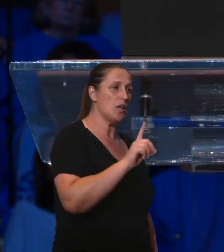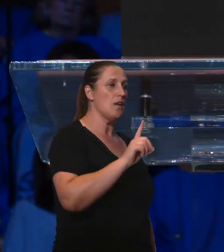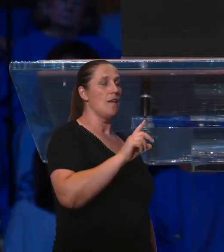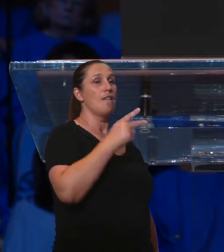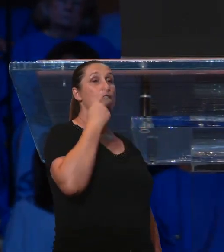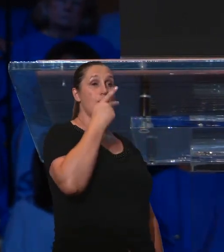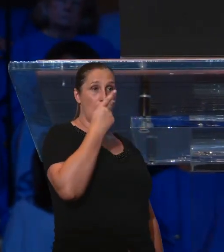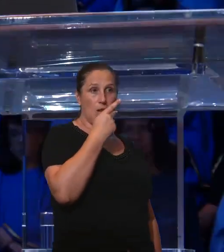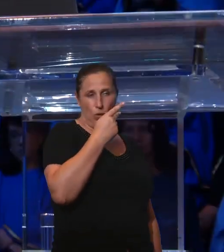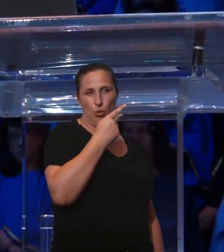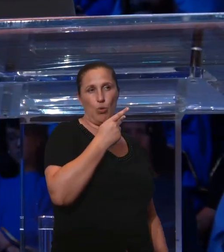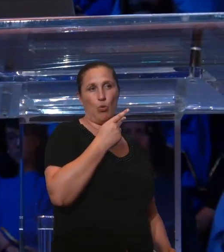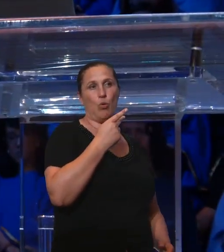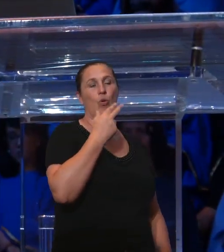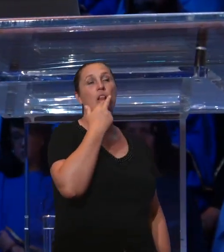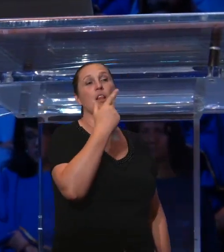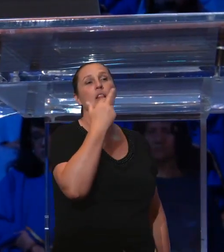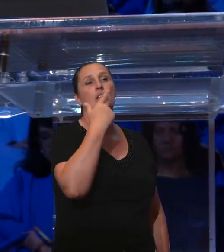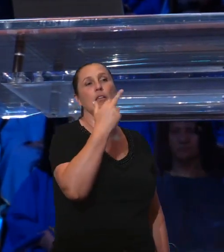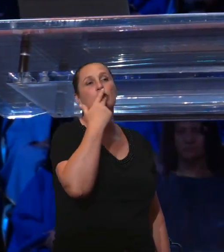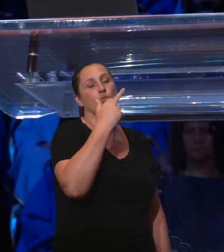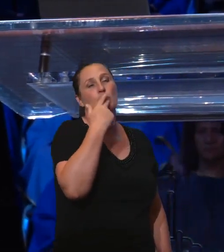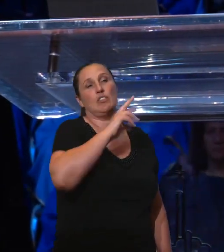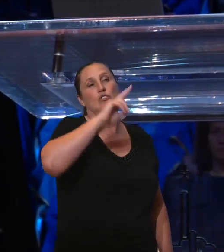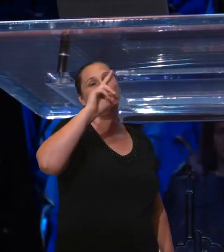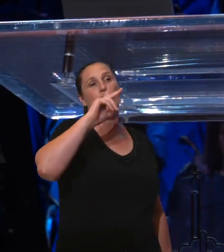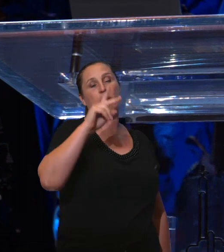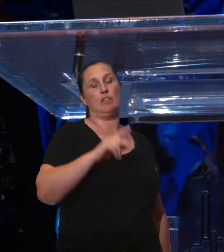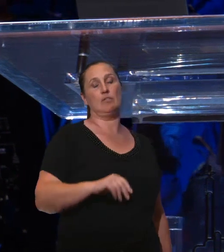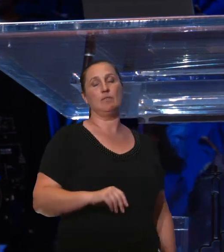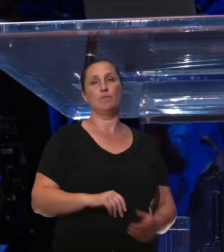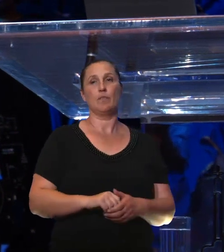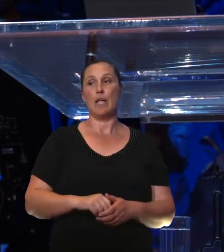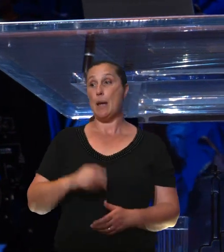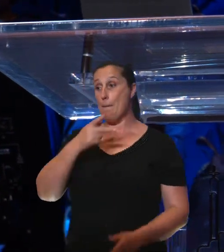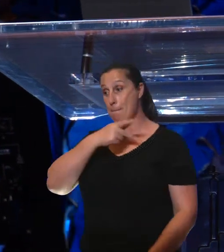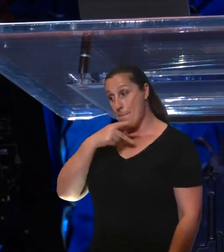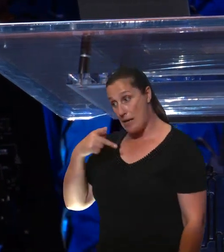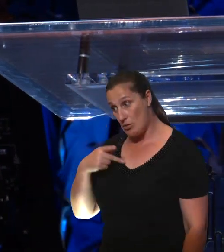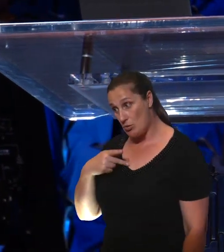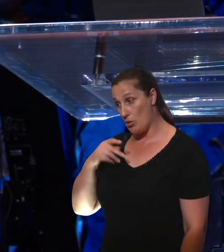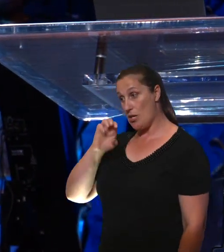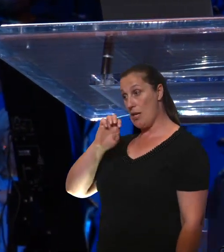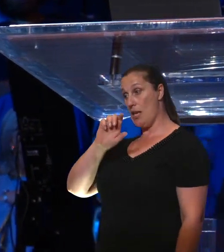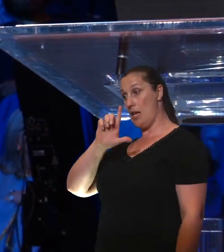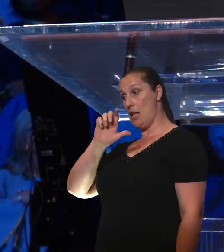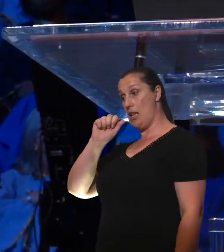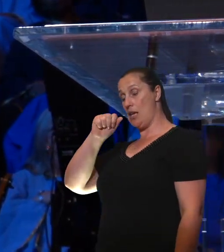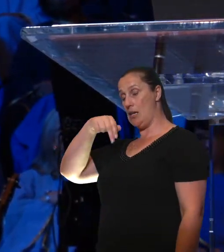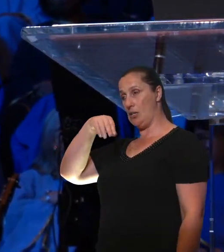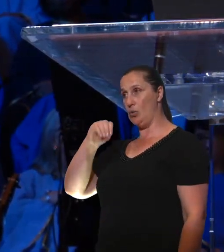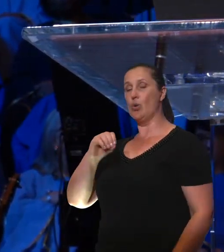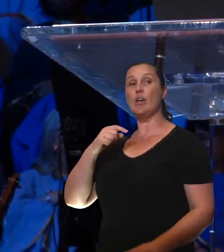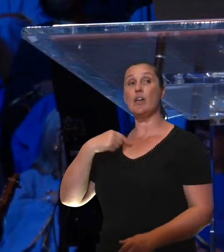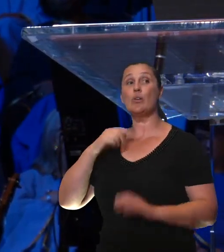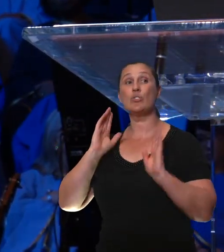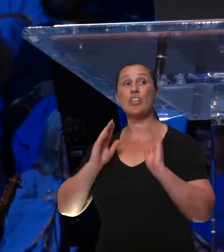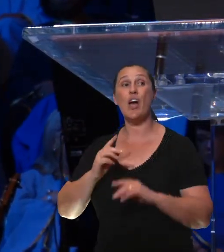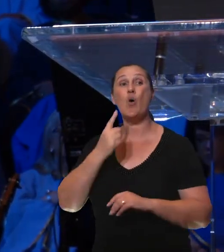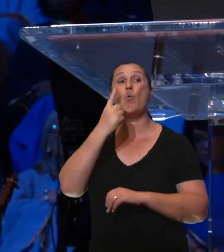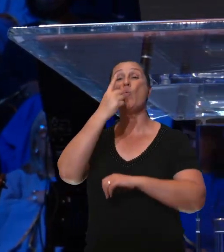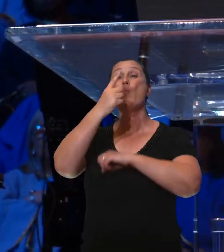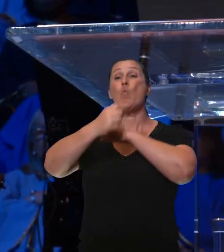pastor traduziu para o inglês para mim. Ele falou assim para mim: pastor Delano, eu estou há 1 ano